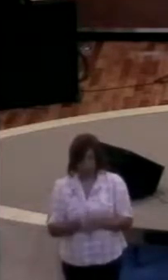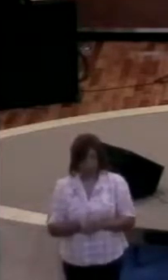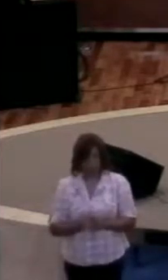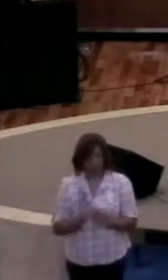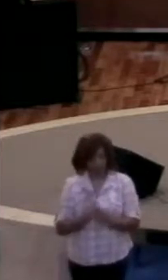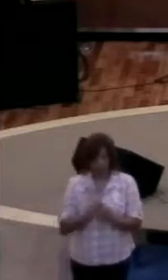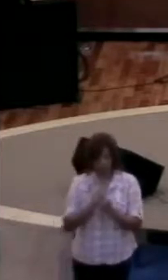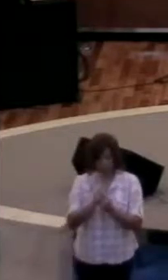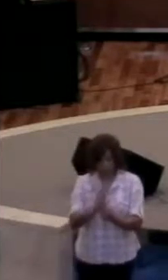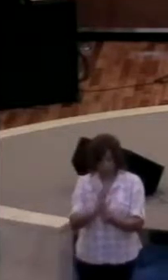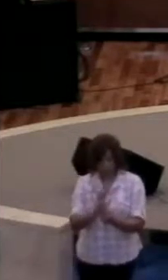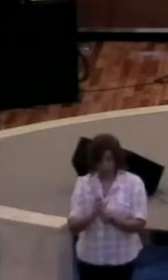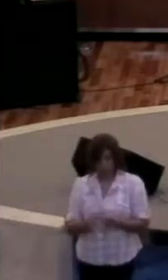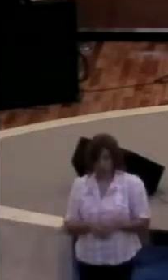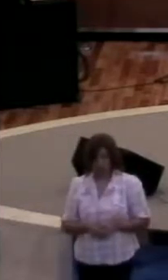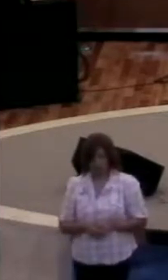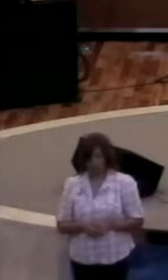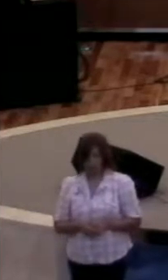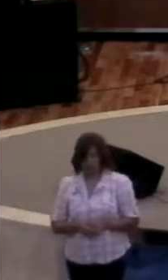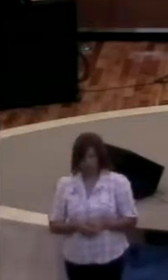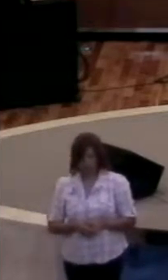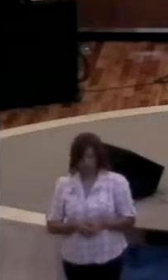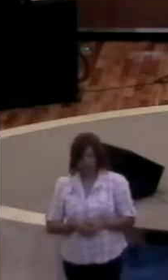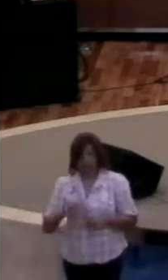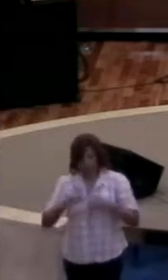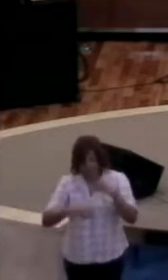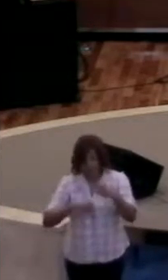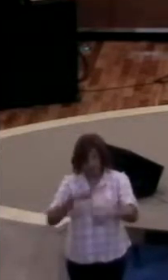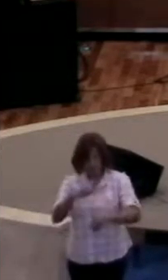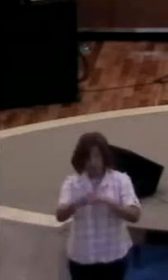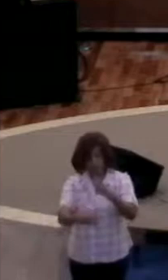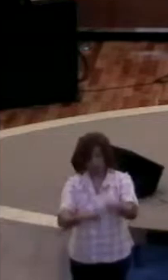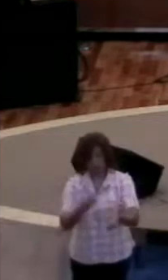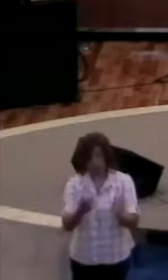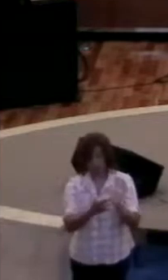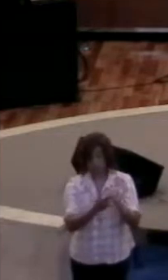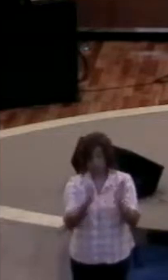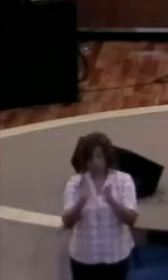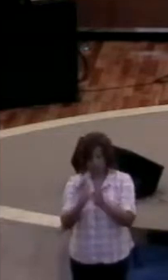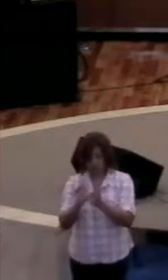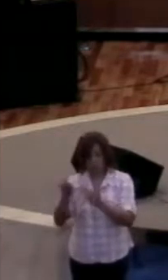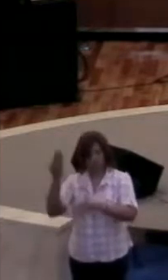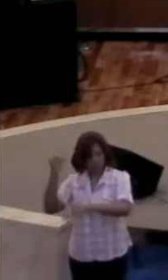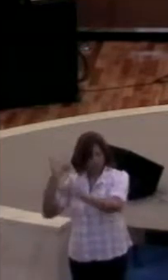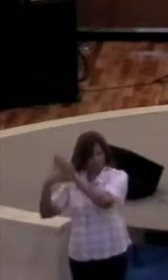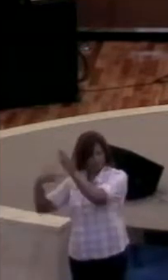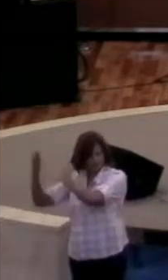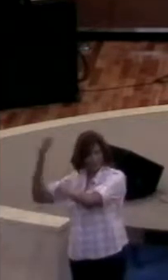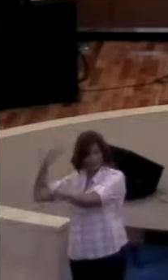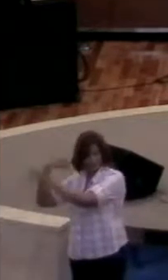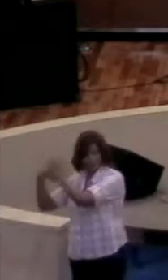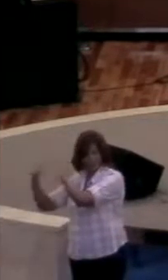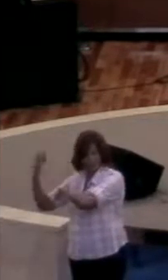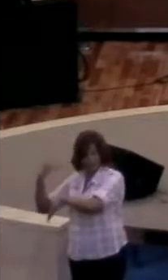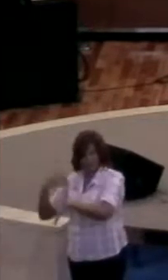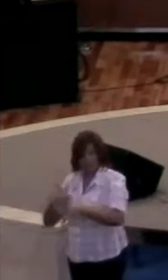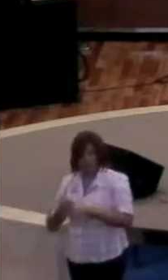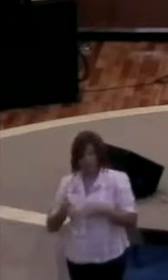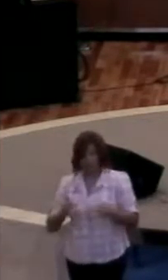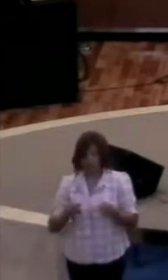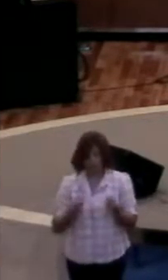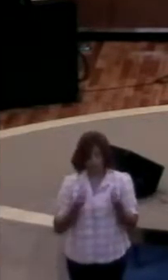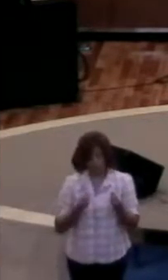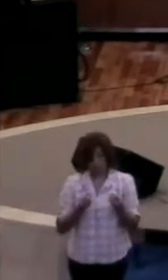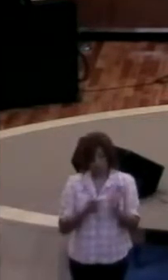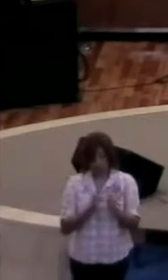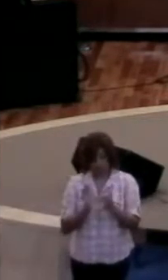provar a descendência de Jesus, os seus ancestrais, perdão, qual era a linhagem dele. E ele